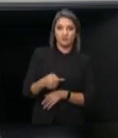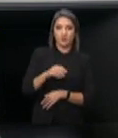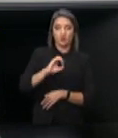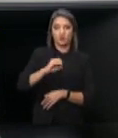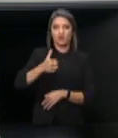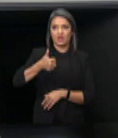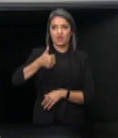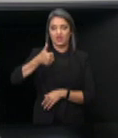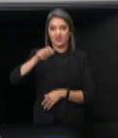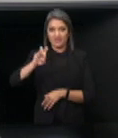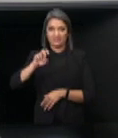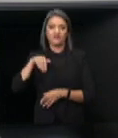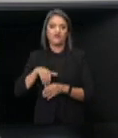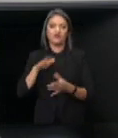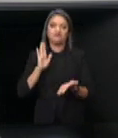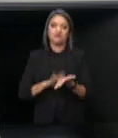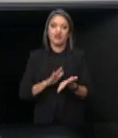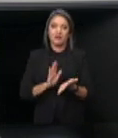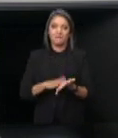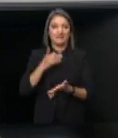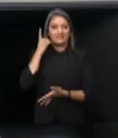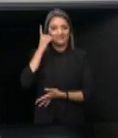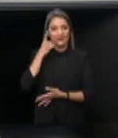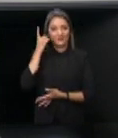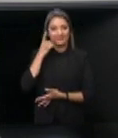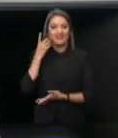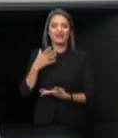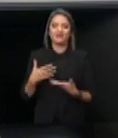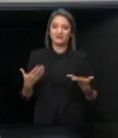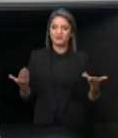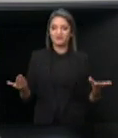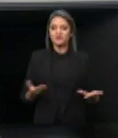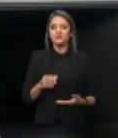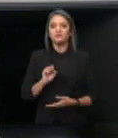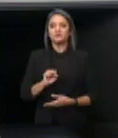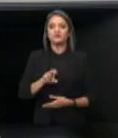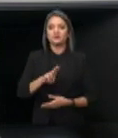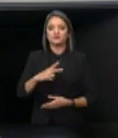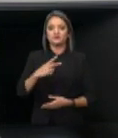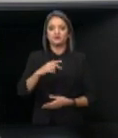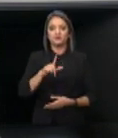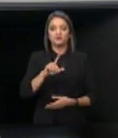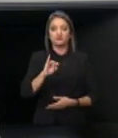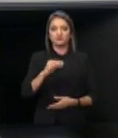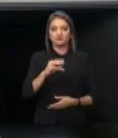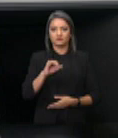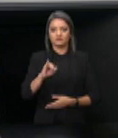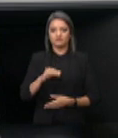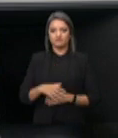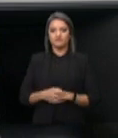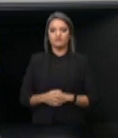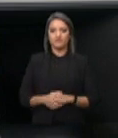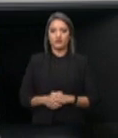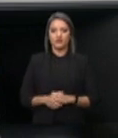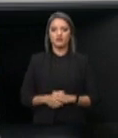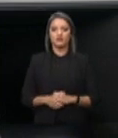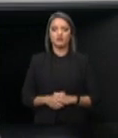Parabéns deputado agora deputado Suplicy tem a palavra